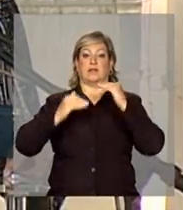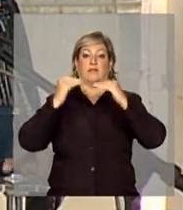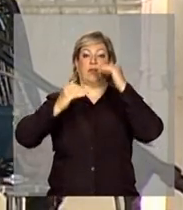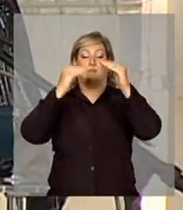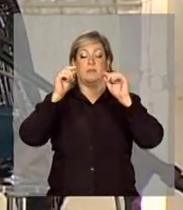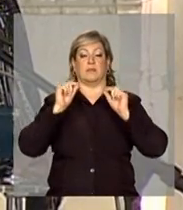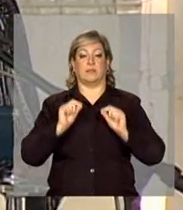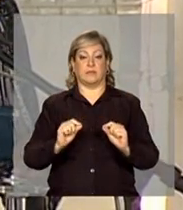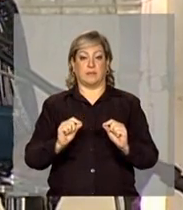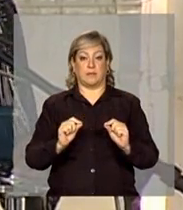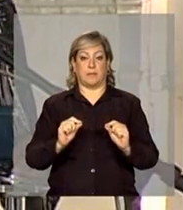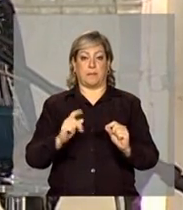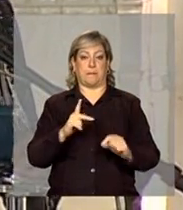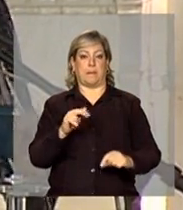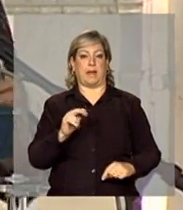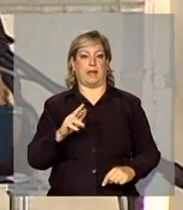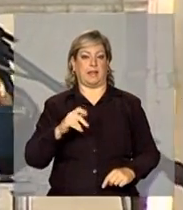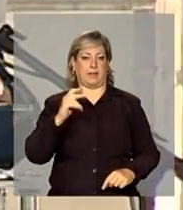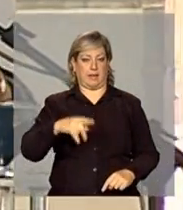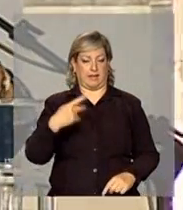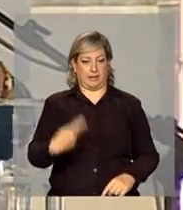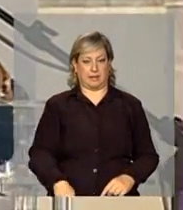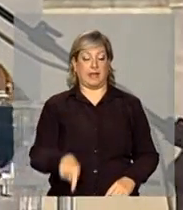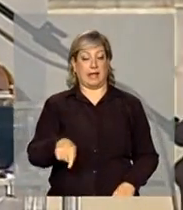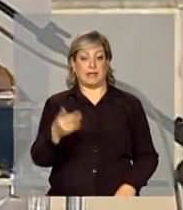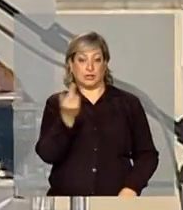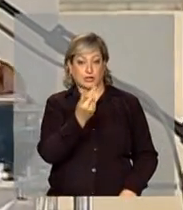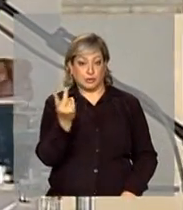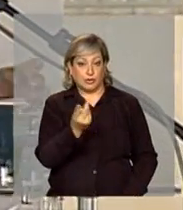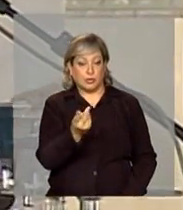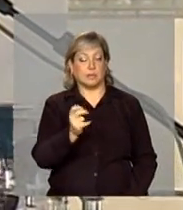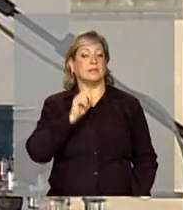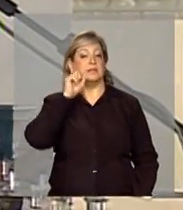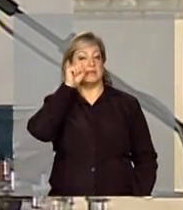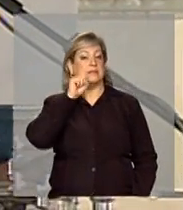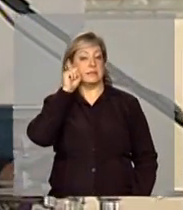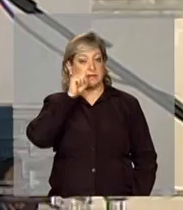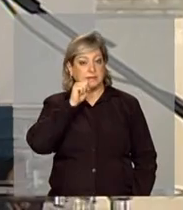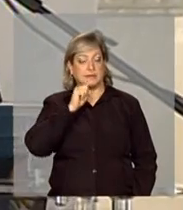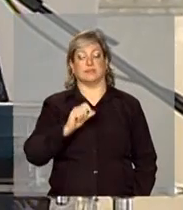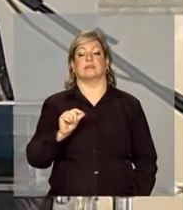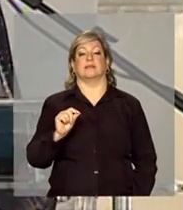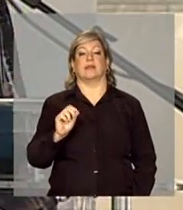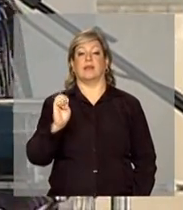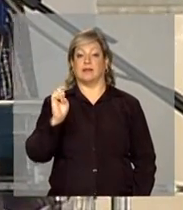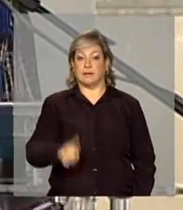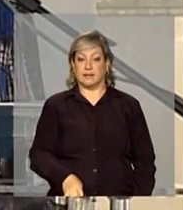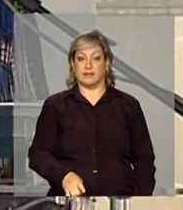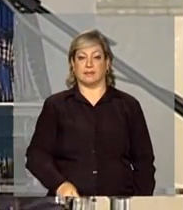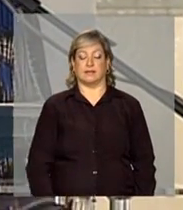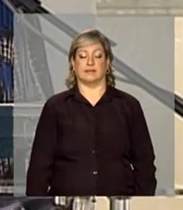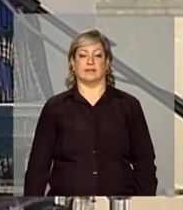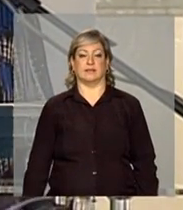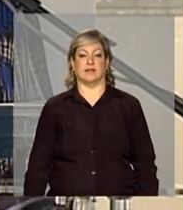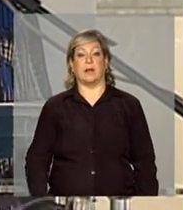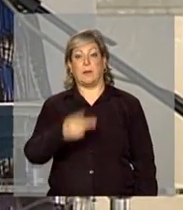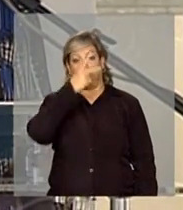desenvolvimento do Paraná. Esses dois senadores são